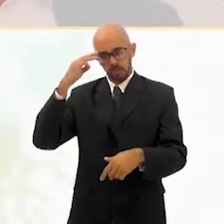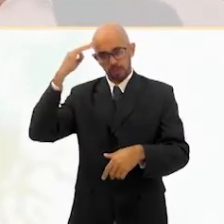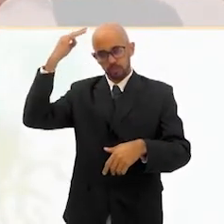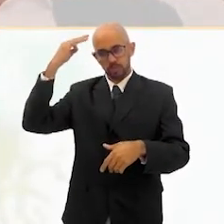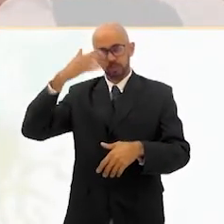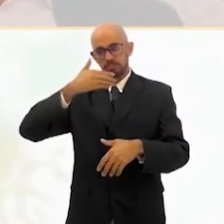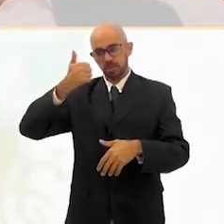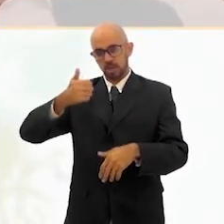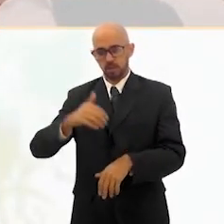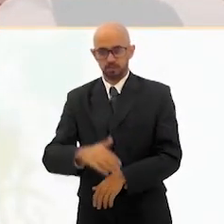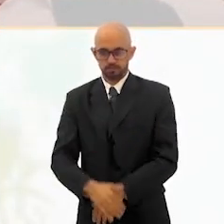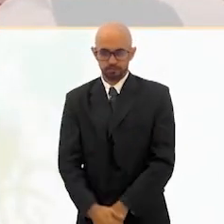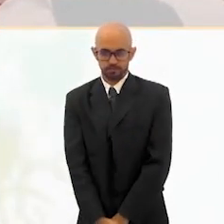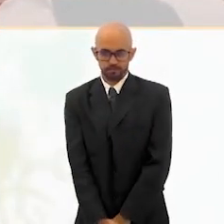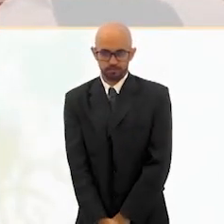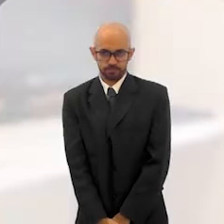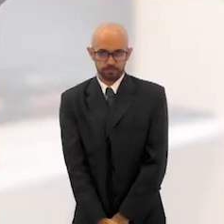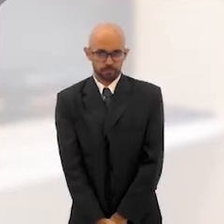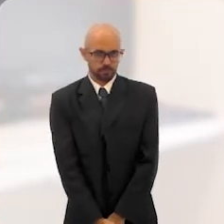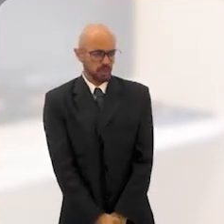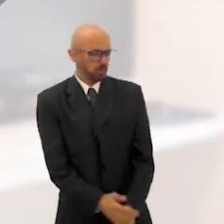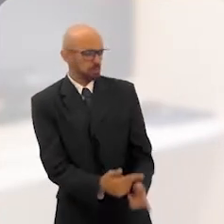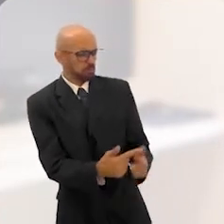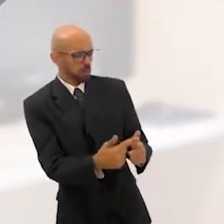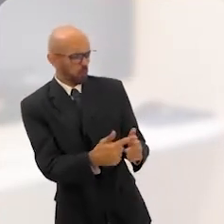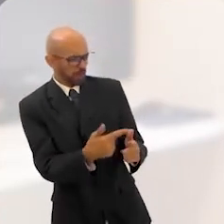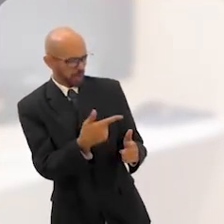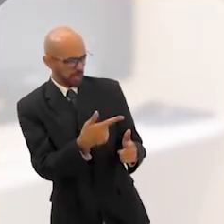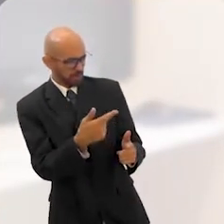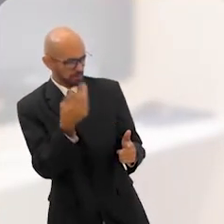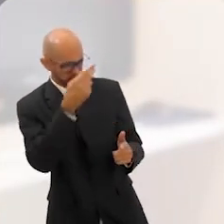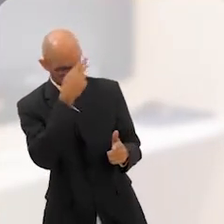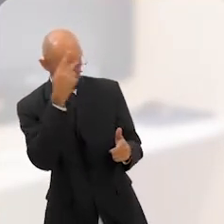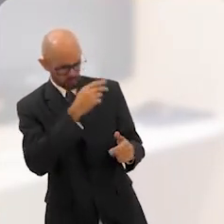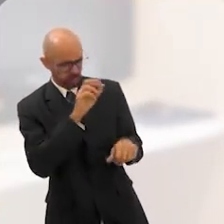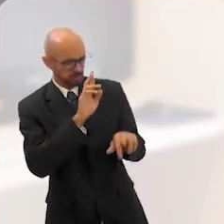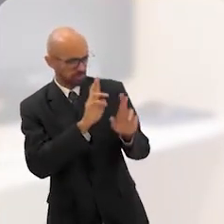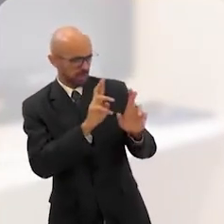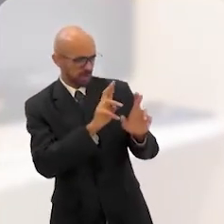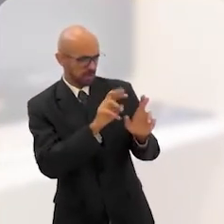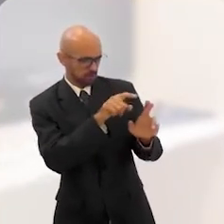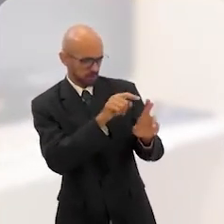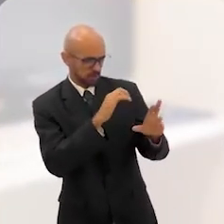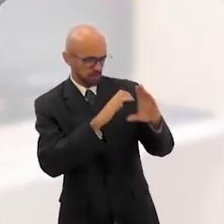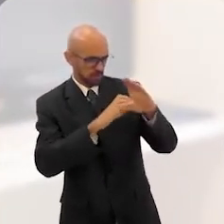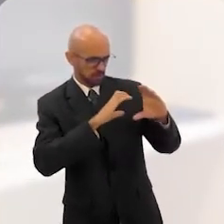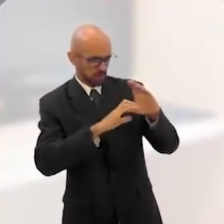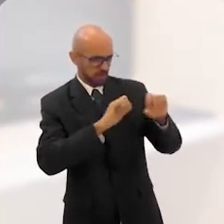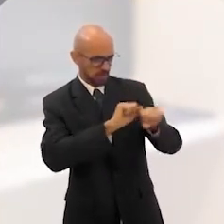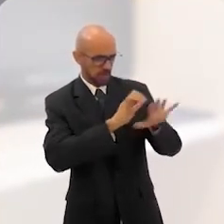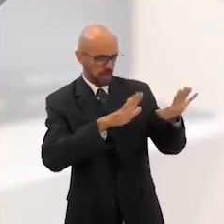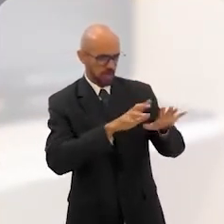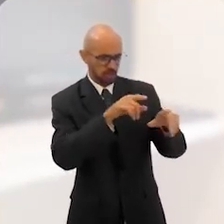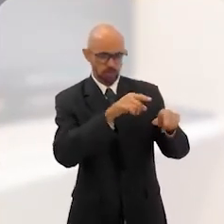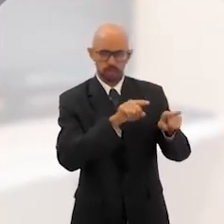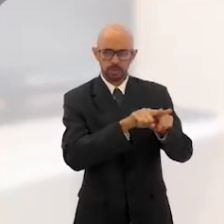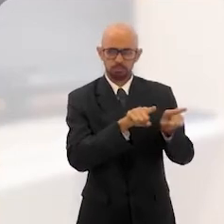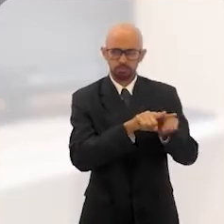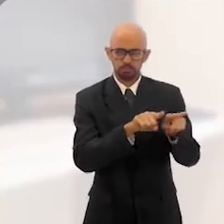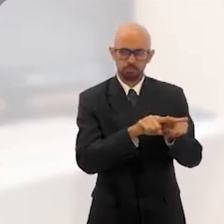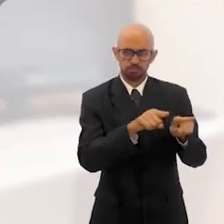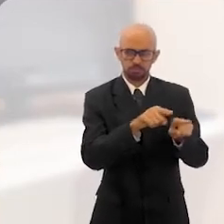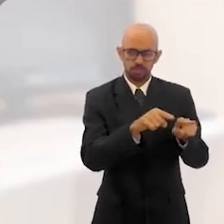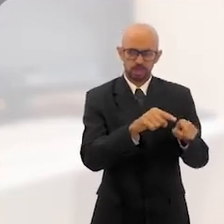maior. Do que as pessoas esperavam que você comunicasse e que tivesse, claro,